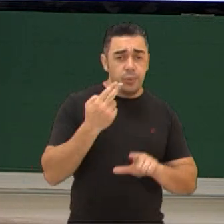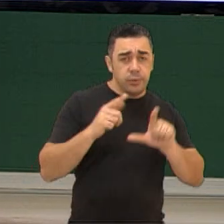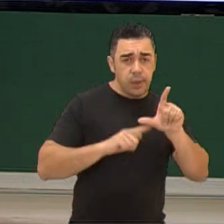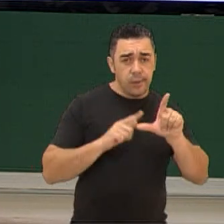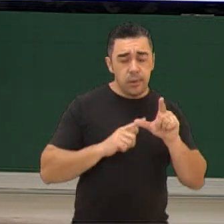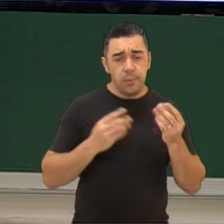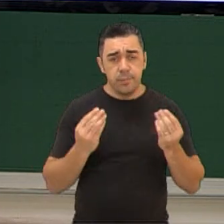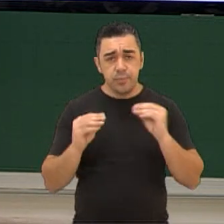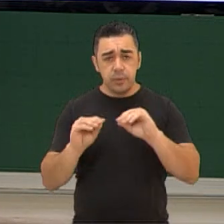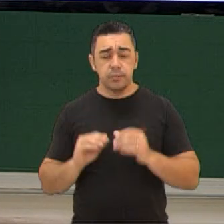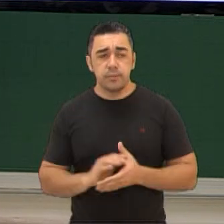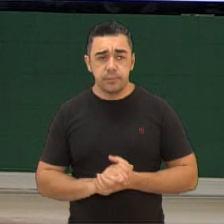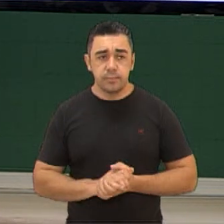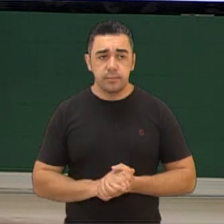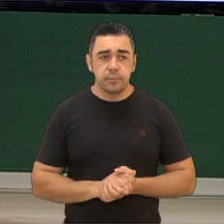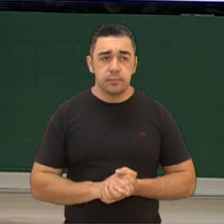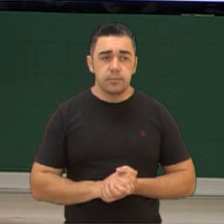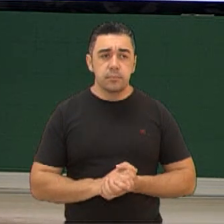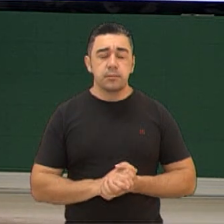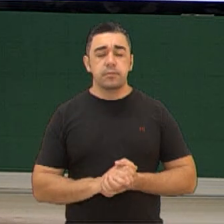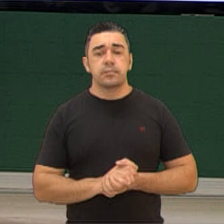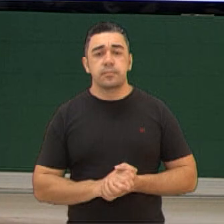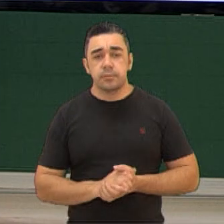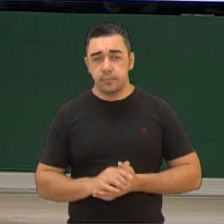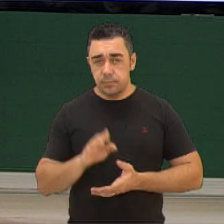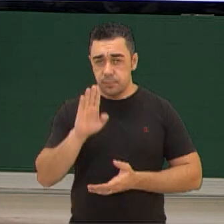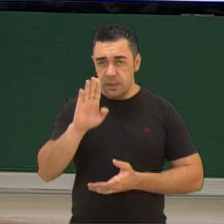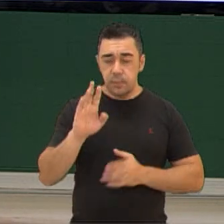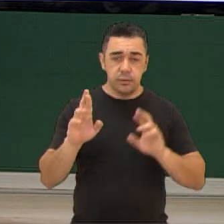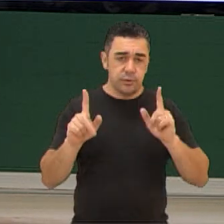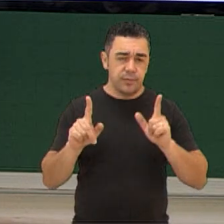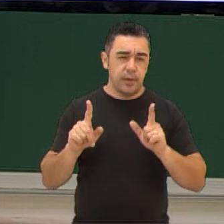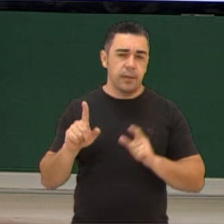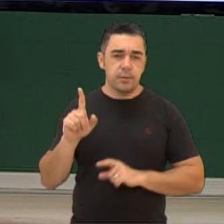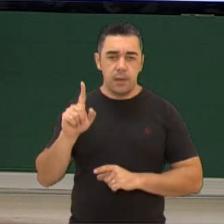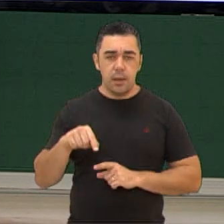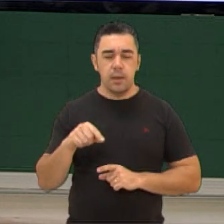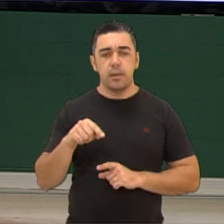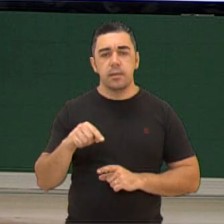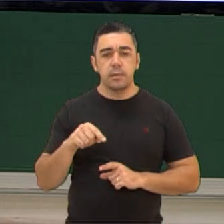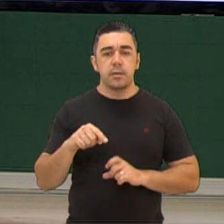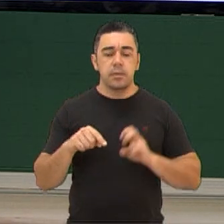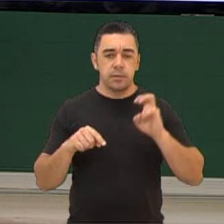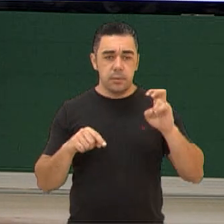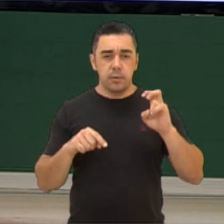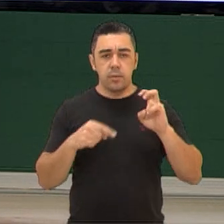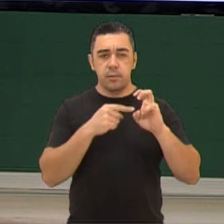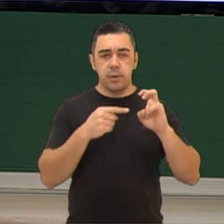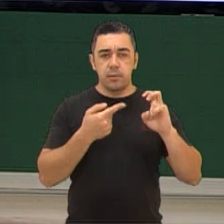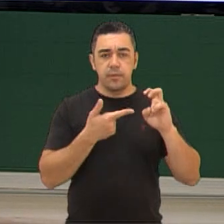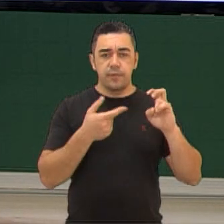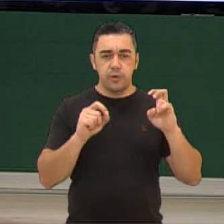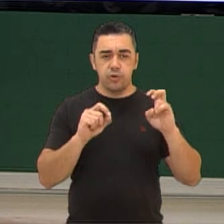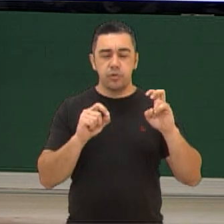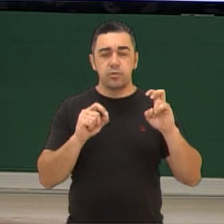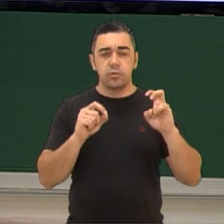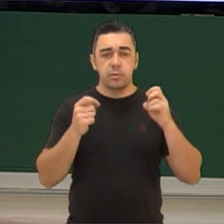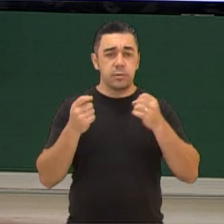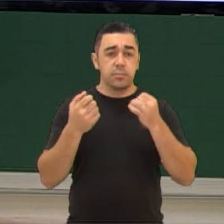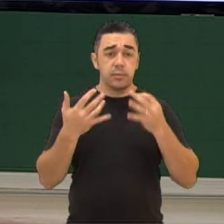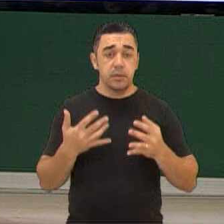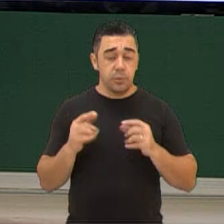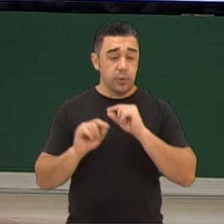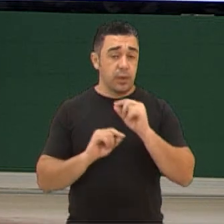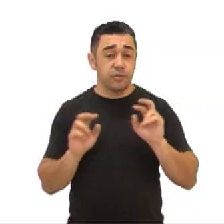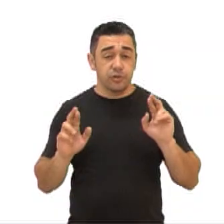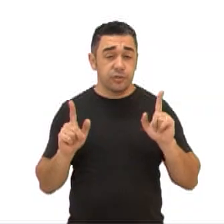faltando. Na letra B, ele fala que a diferença entre 5 e 20, ele já está explicando para vocês